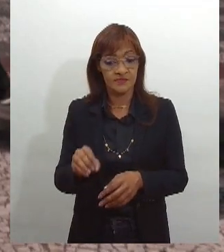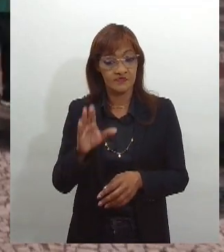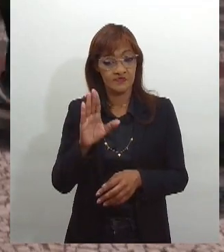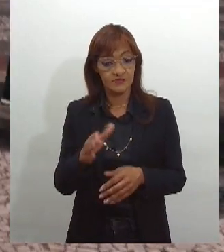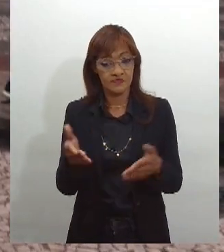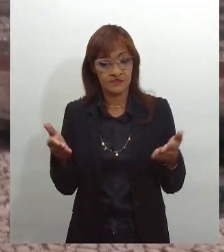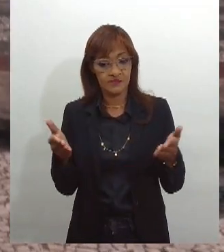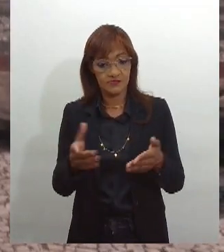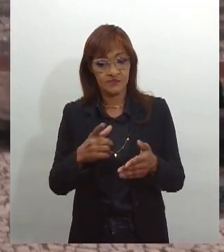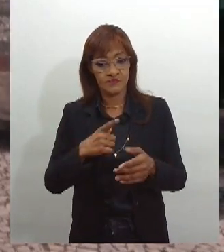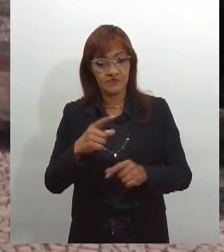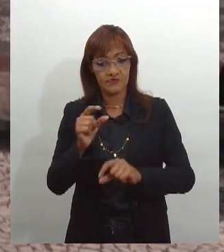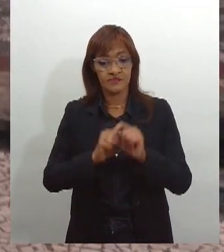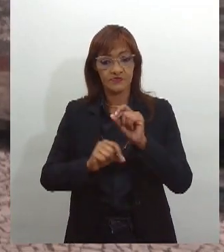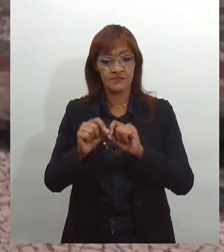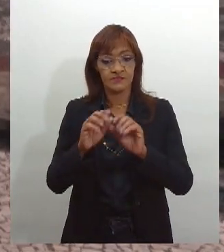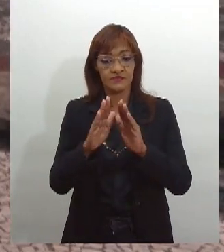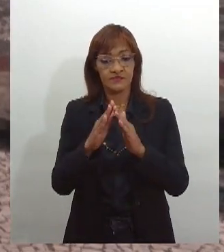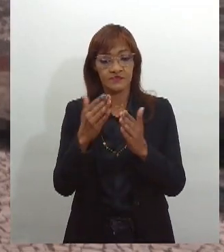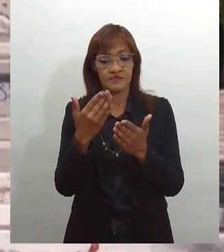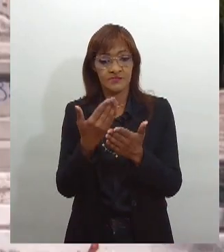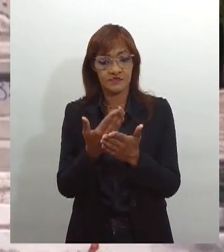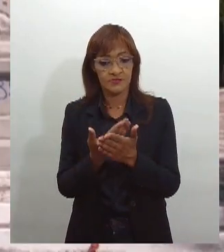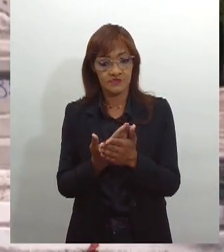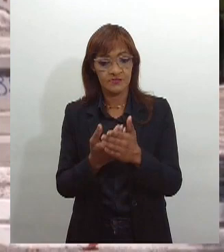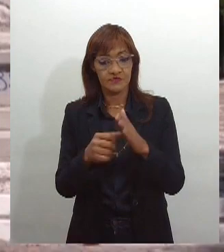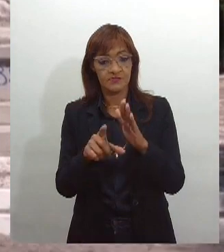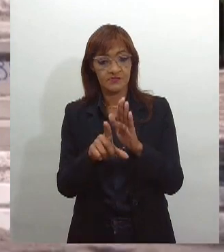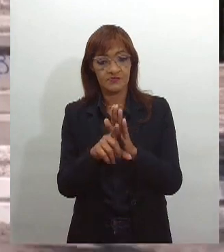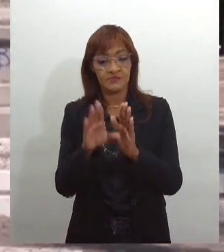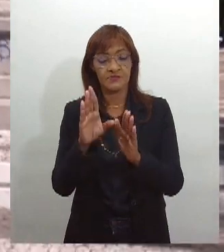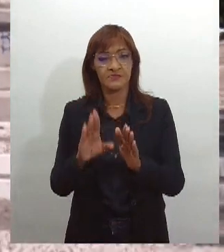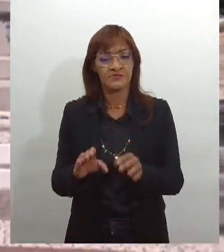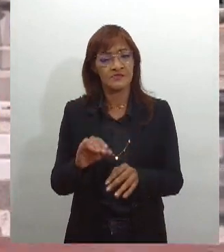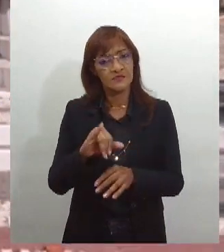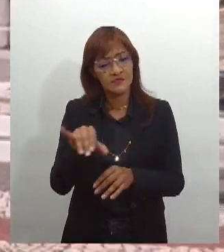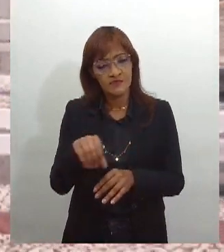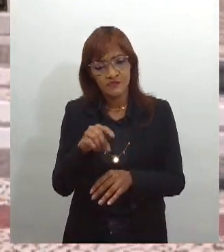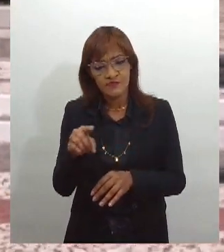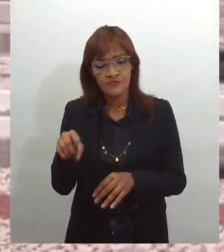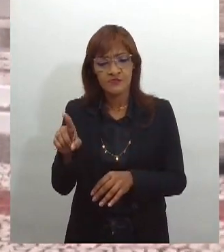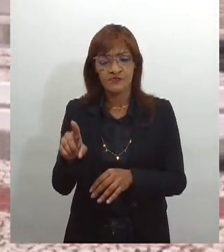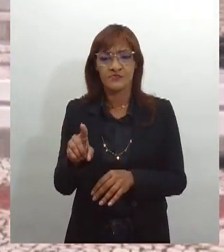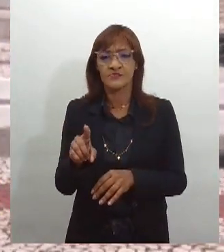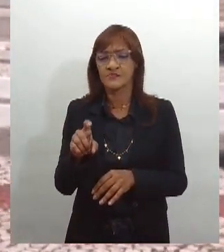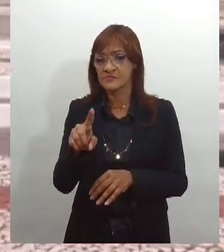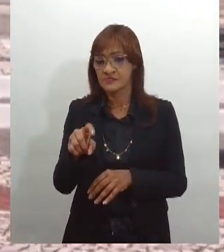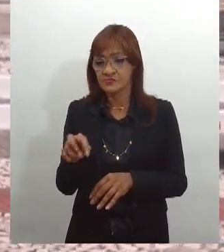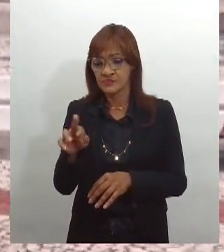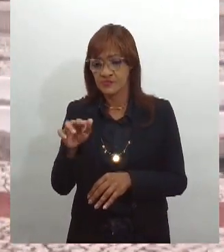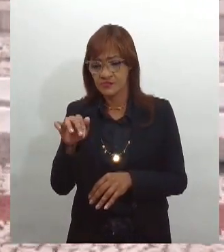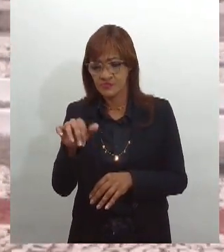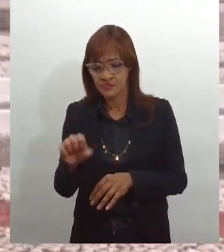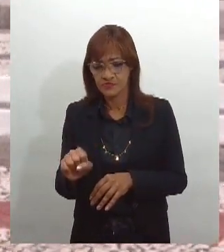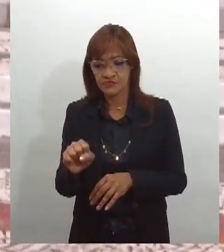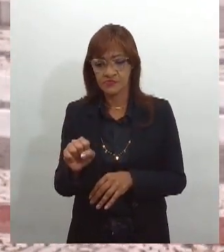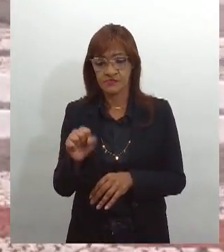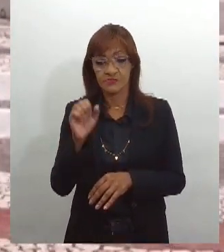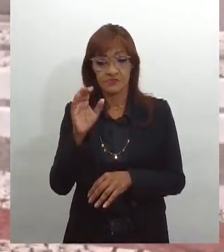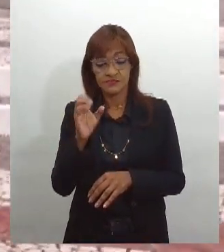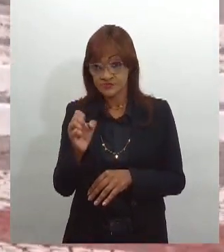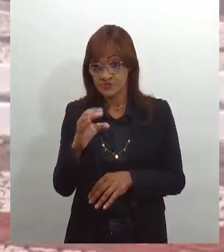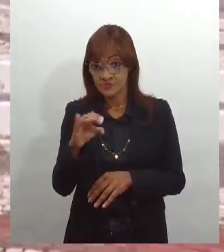do Legislativo João de Seixas Dória, bem como os aspectos históricos da praça, onde estão os